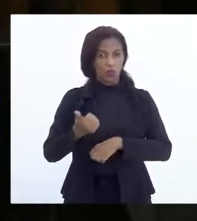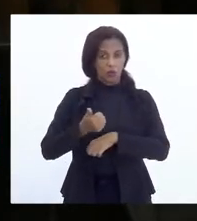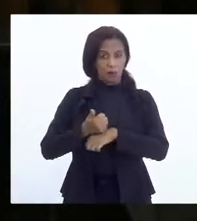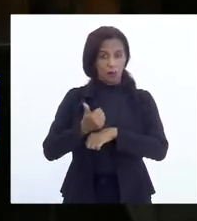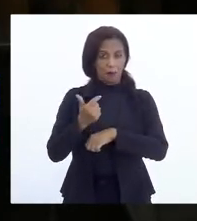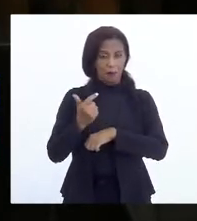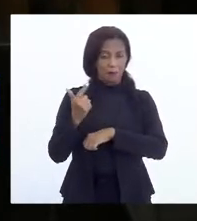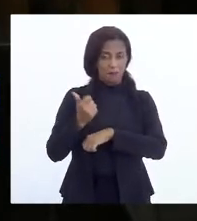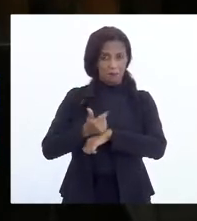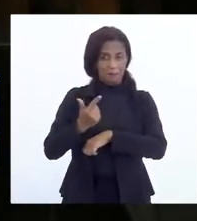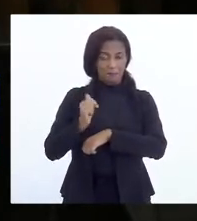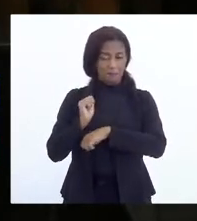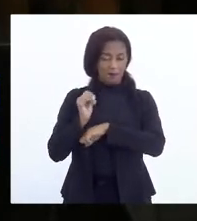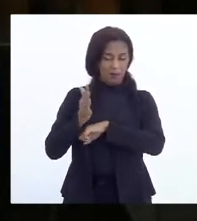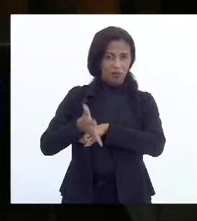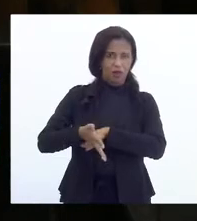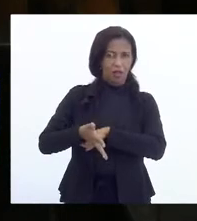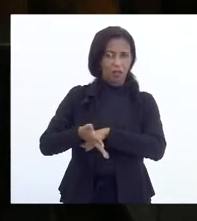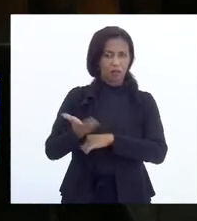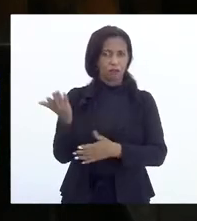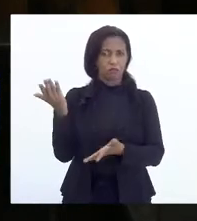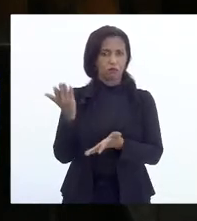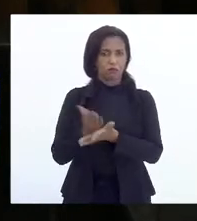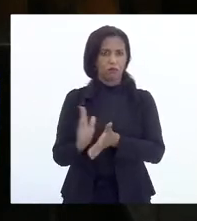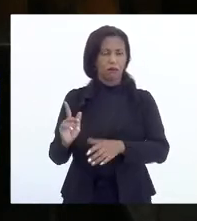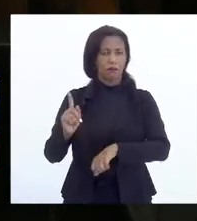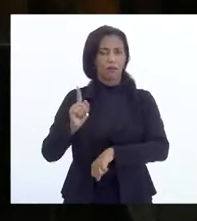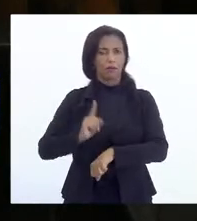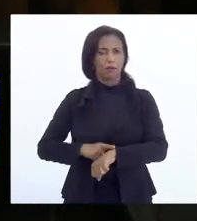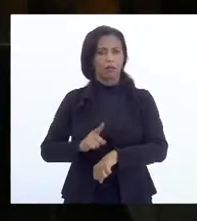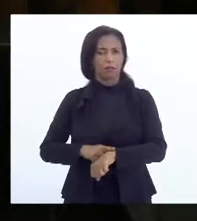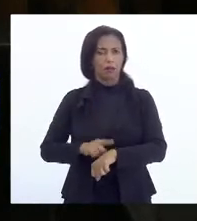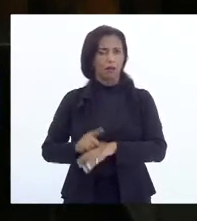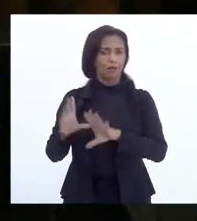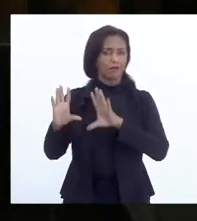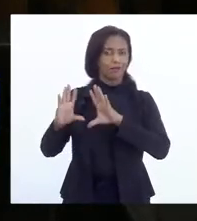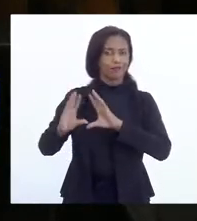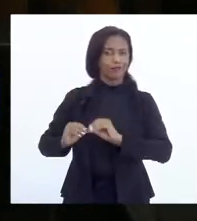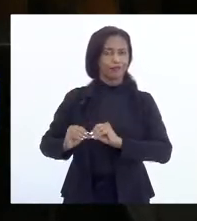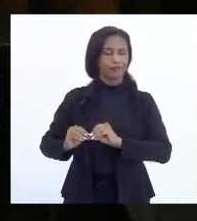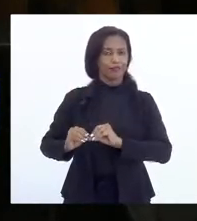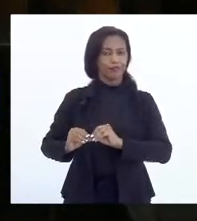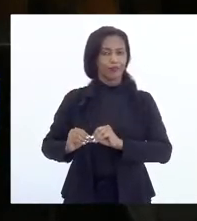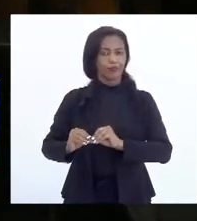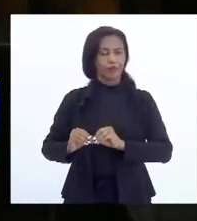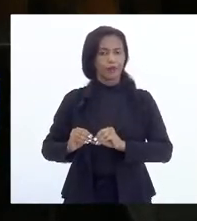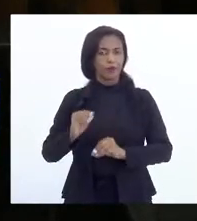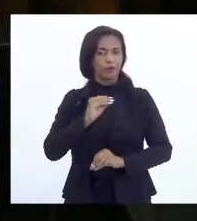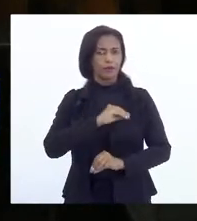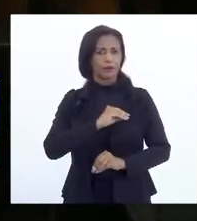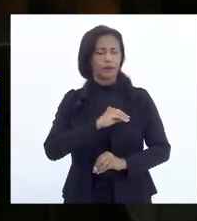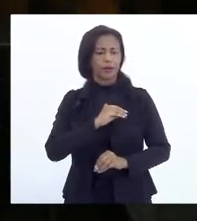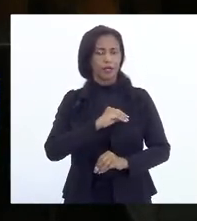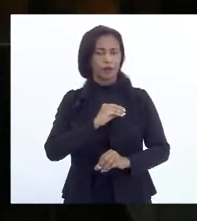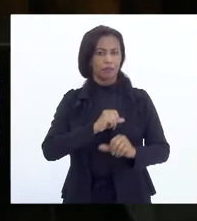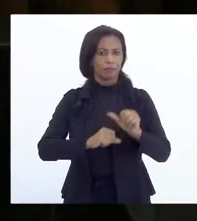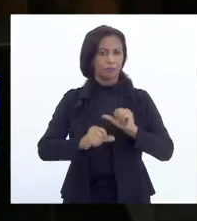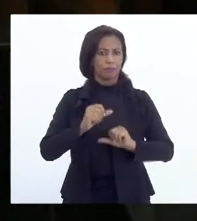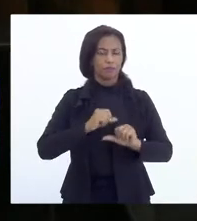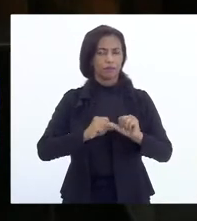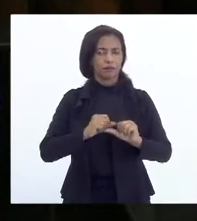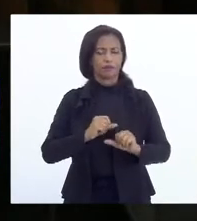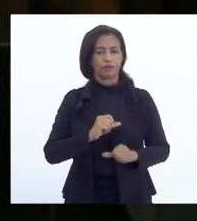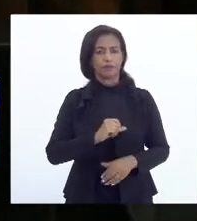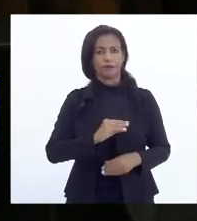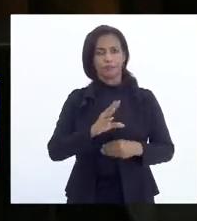meia-noite, expira o prazo de sanção da recomposição salarial que